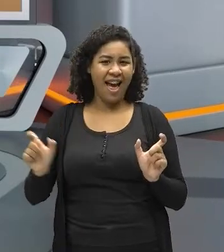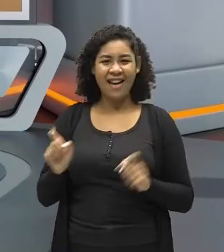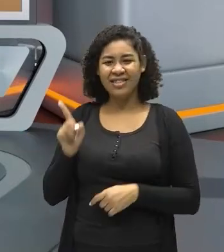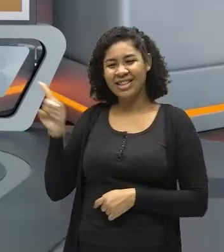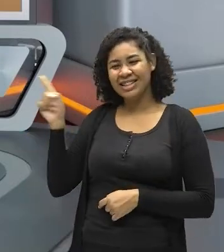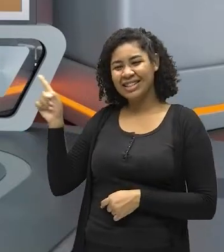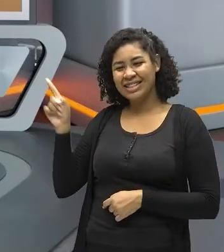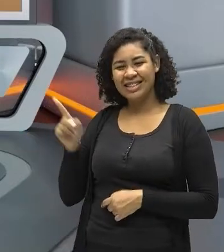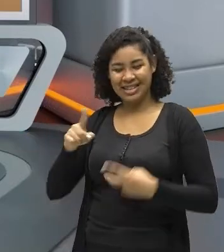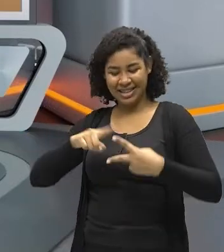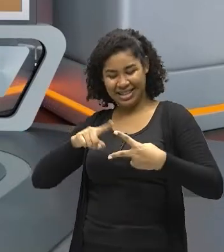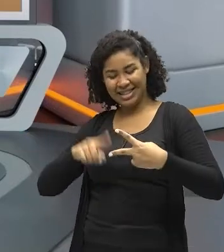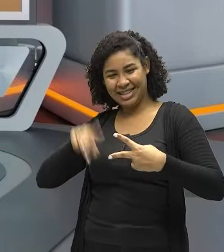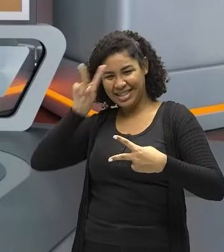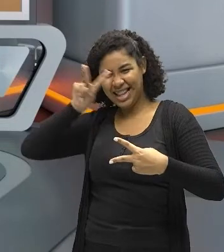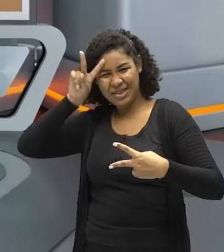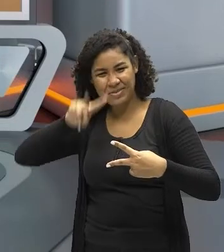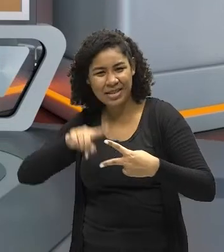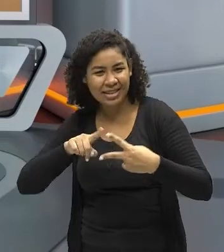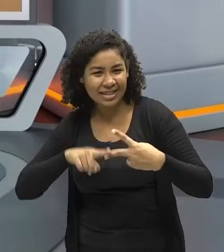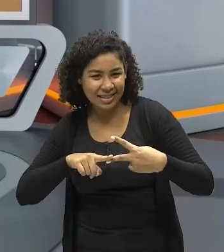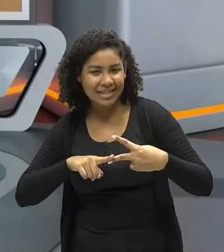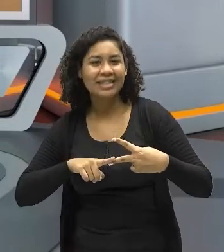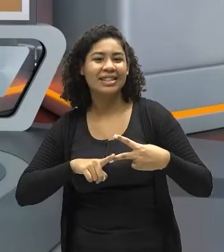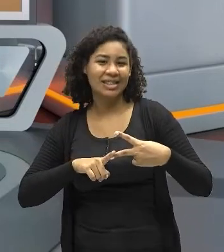dois troncos, né? O tronco G e o tronco